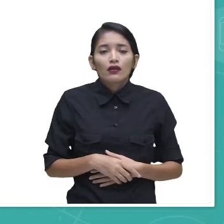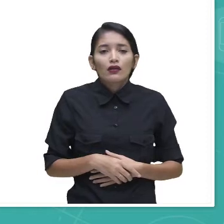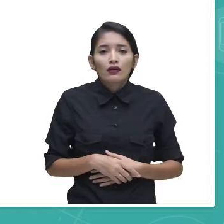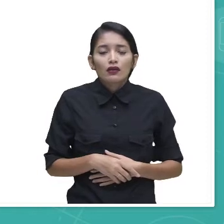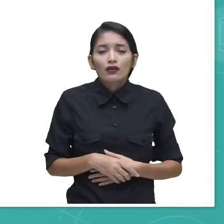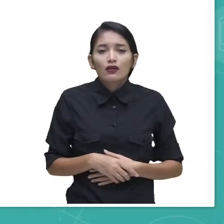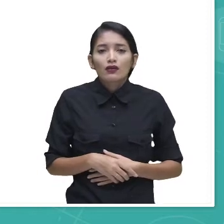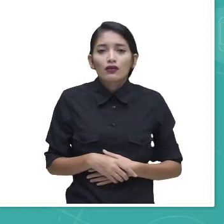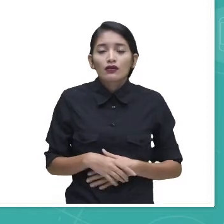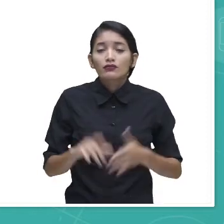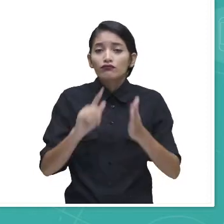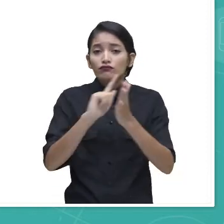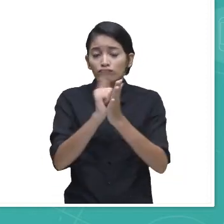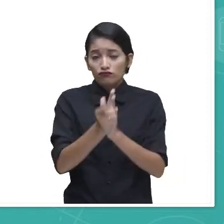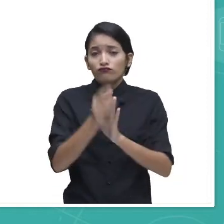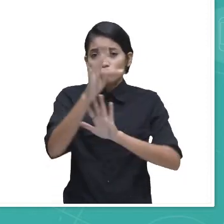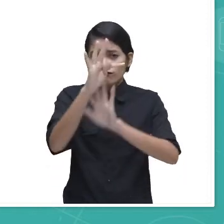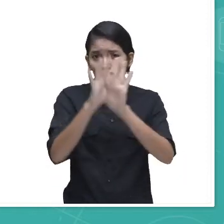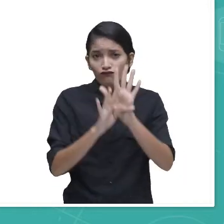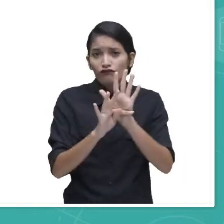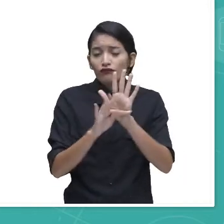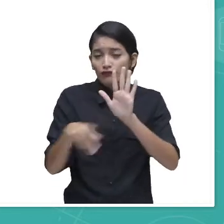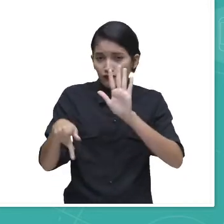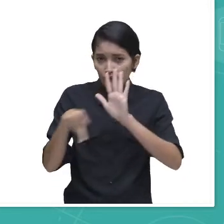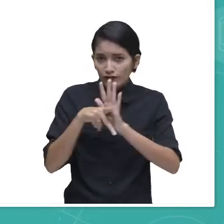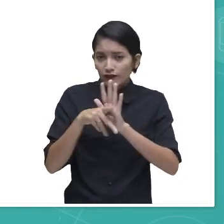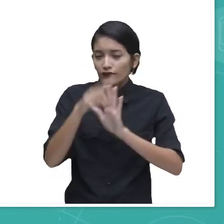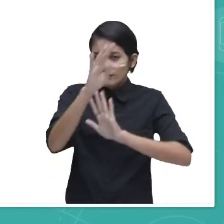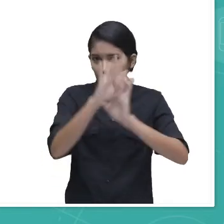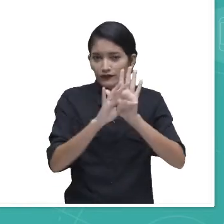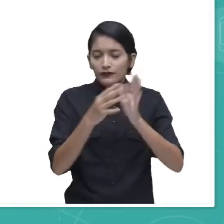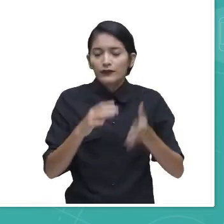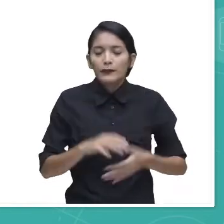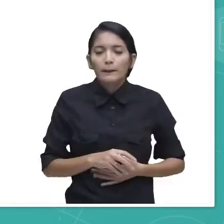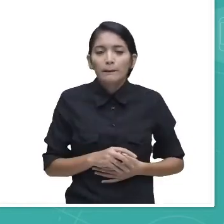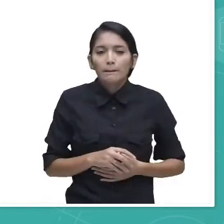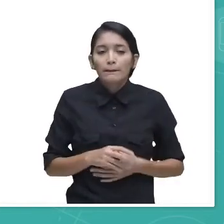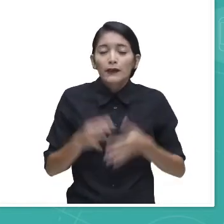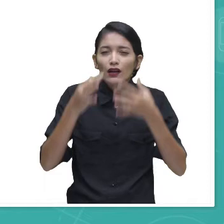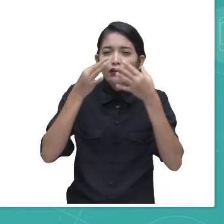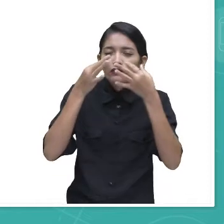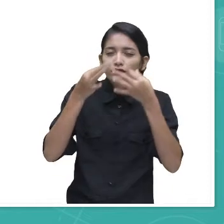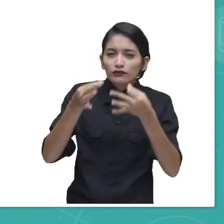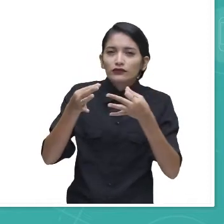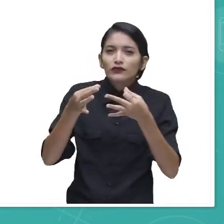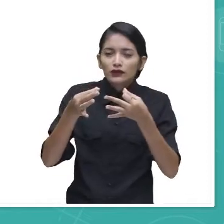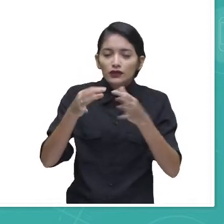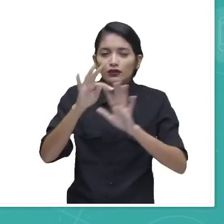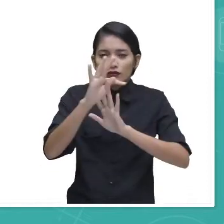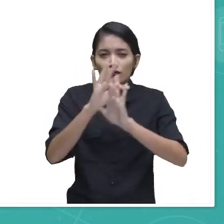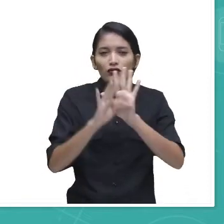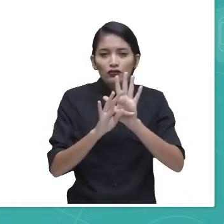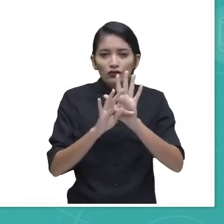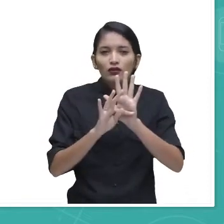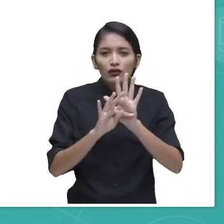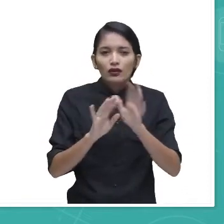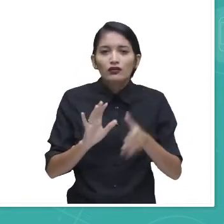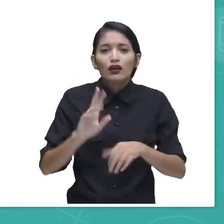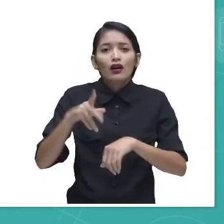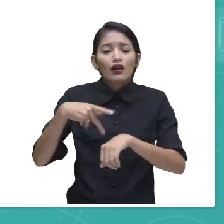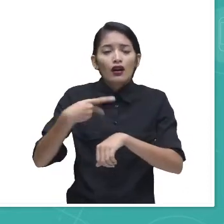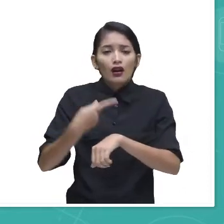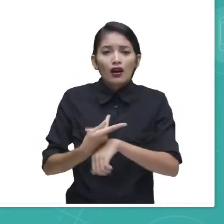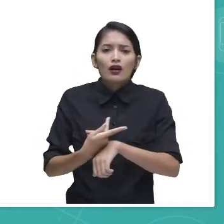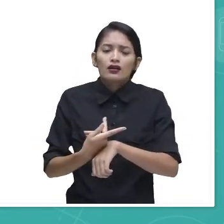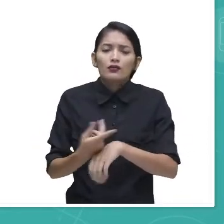esse gênero textual pertence, né? Então, você vai prestar bastante atenção no texto, tá bom? E daqui a pouco eu